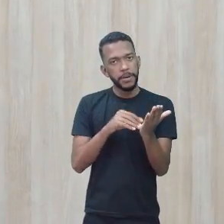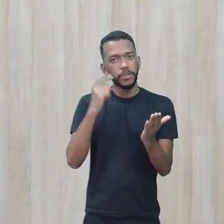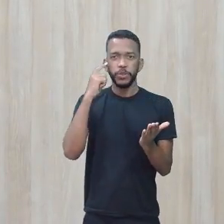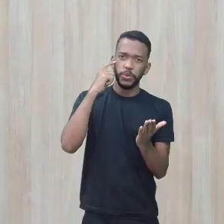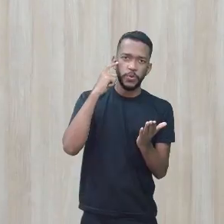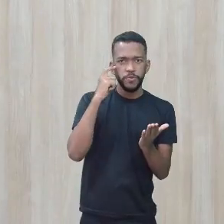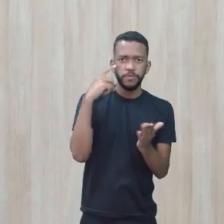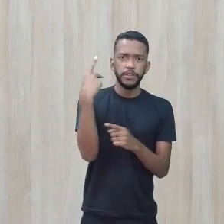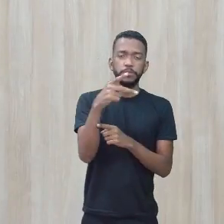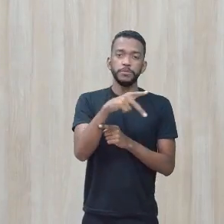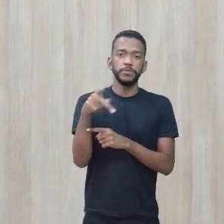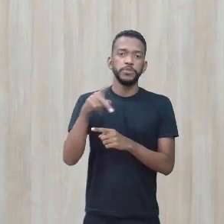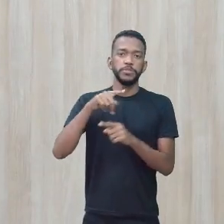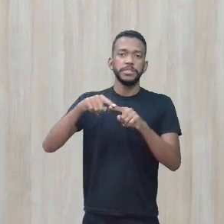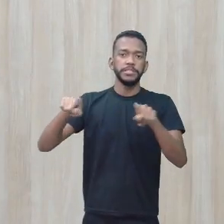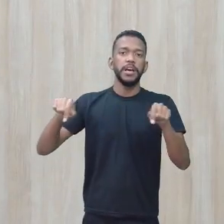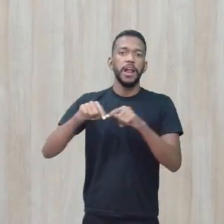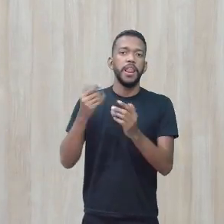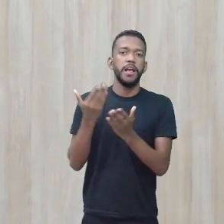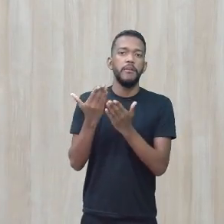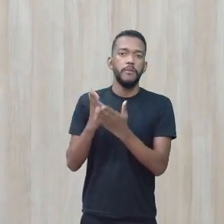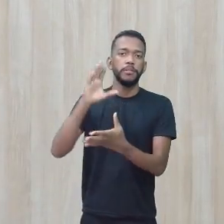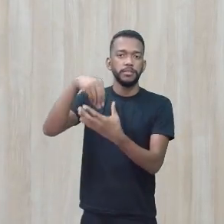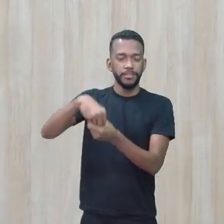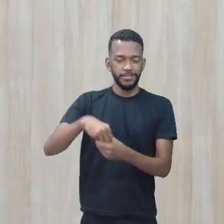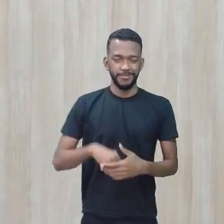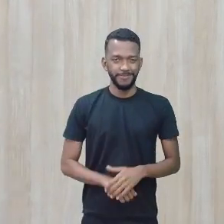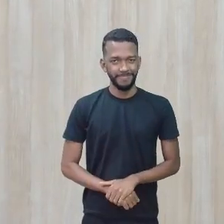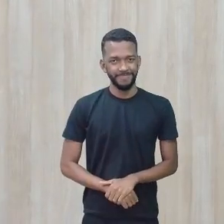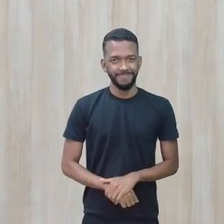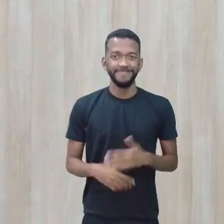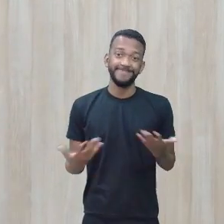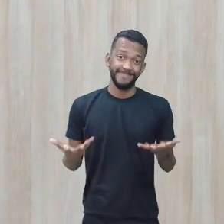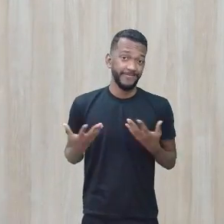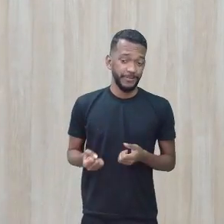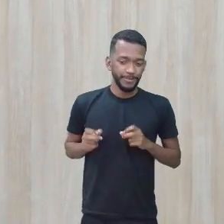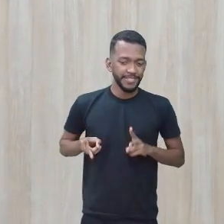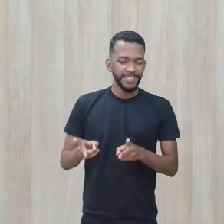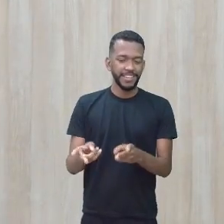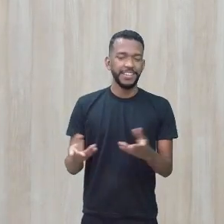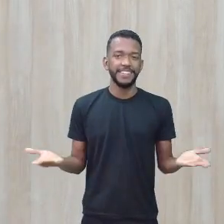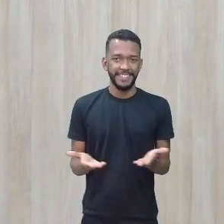seu professor em sala de aula, tá joia? Então, vamos seguindo aqui.